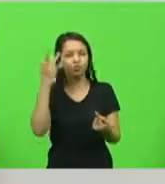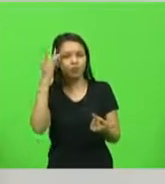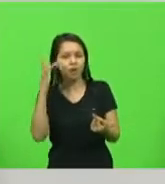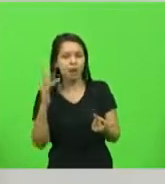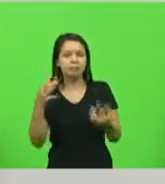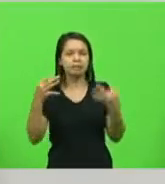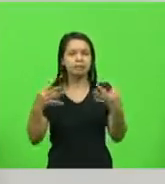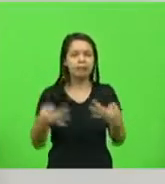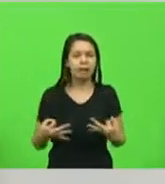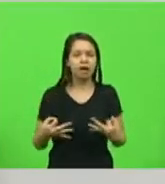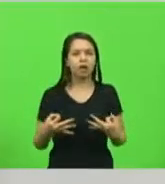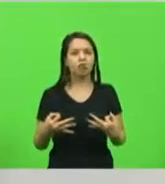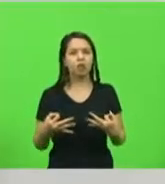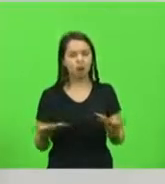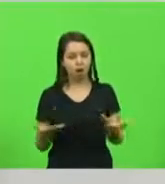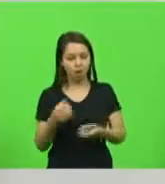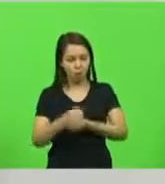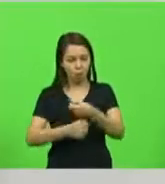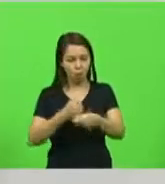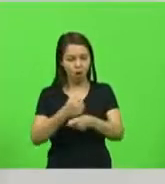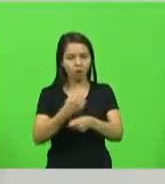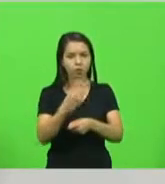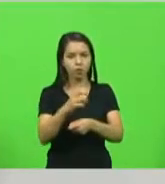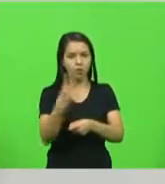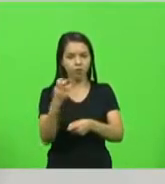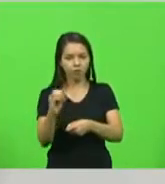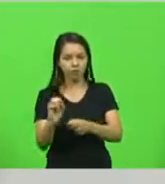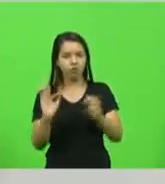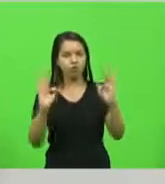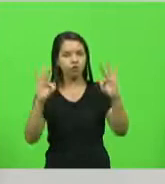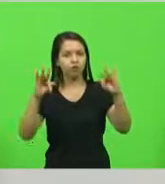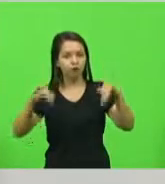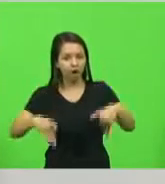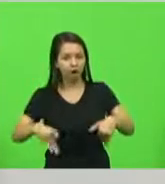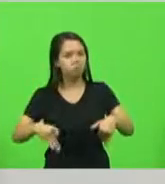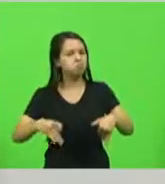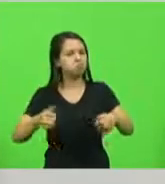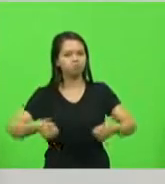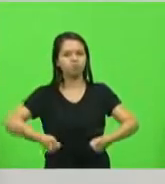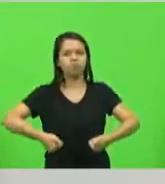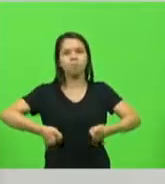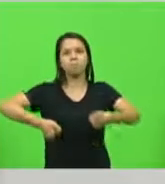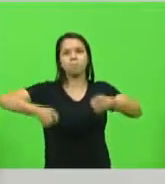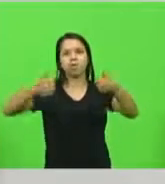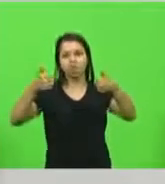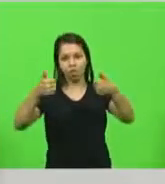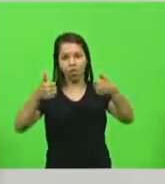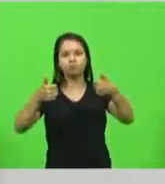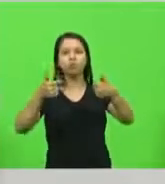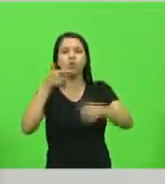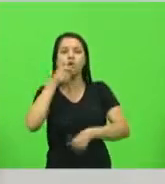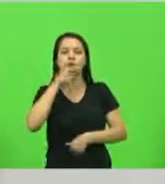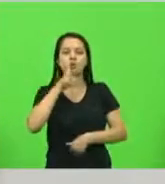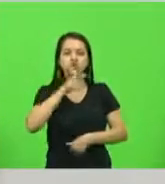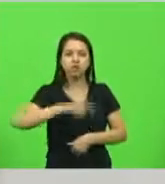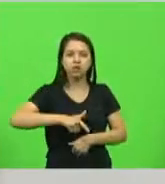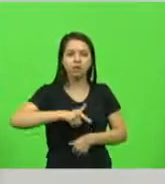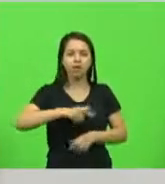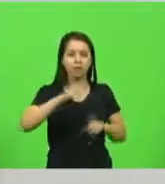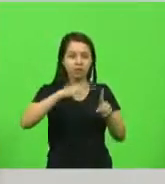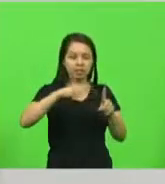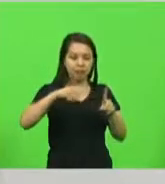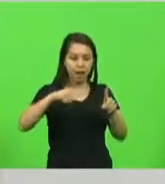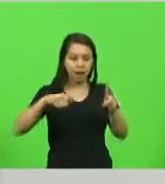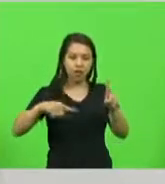2020 muito melhores do que poderíamos prever. Conseguimos manter a menor taxa de letalidade do